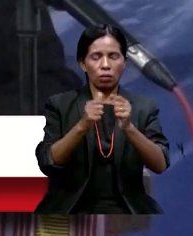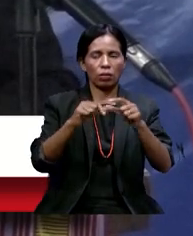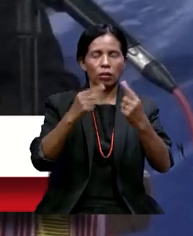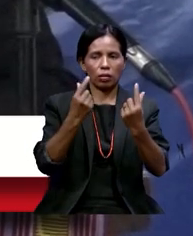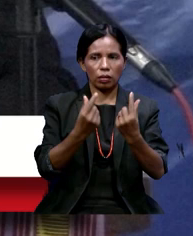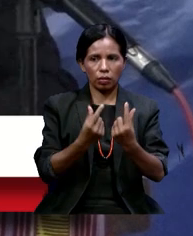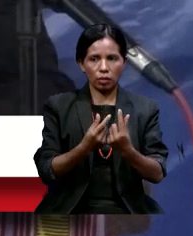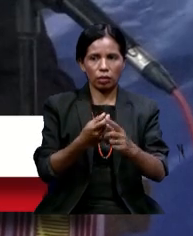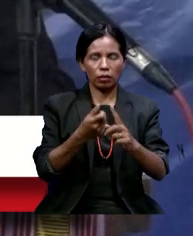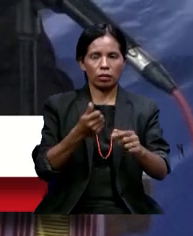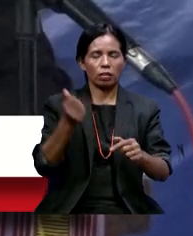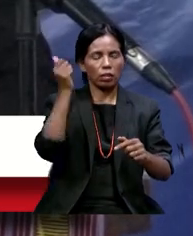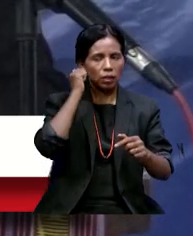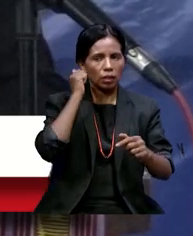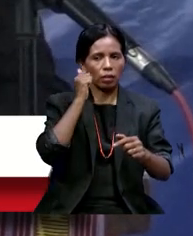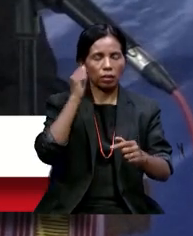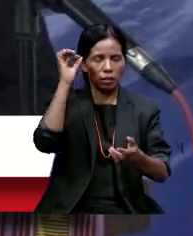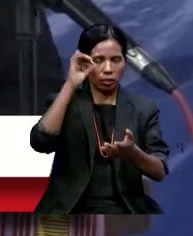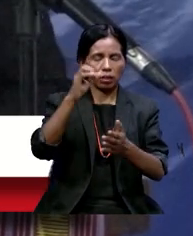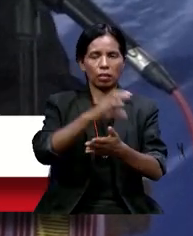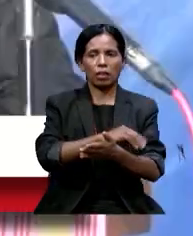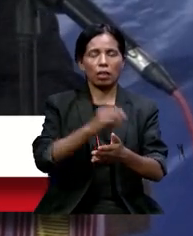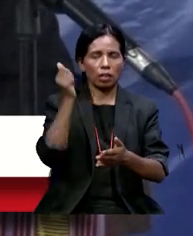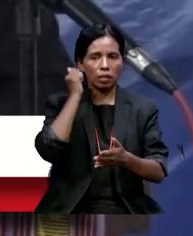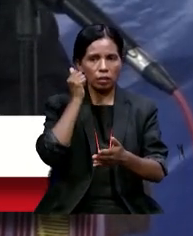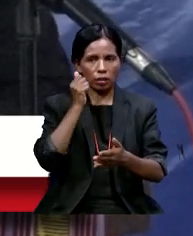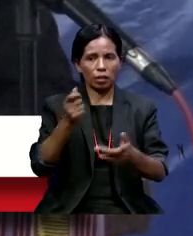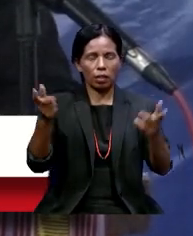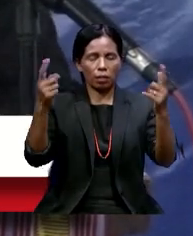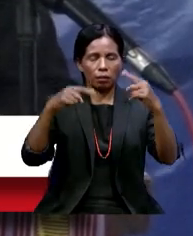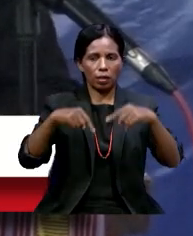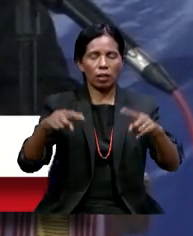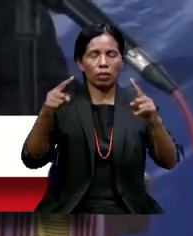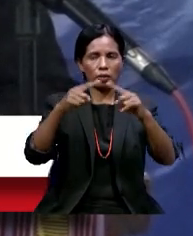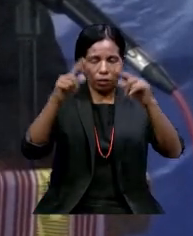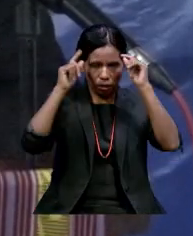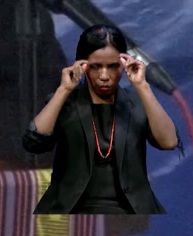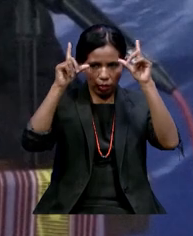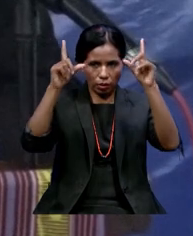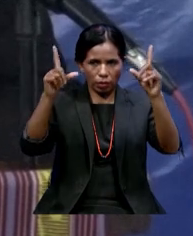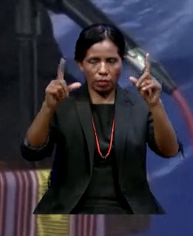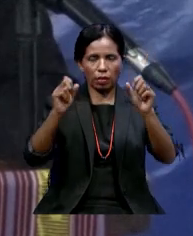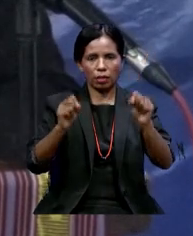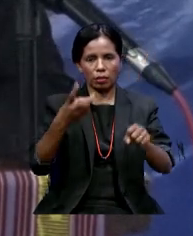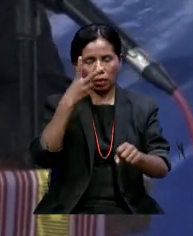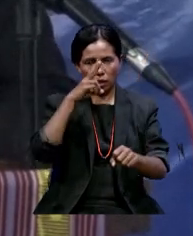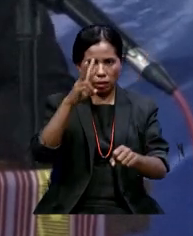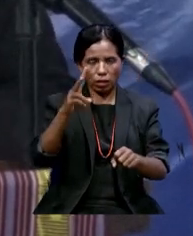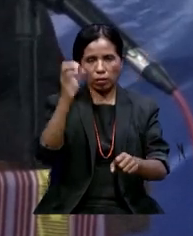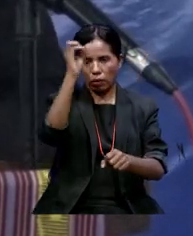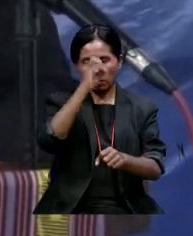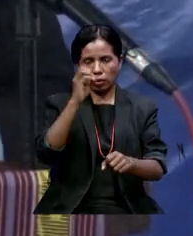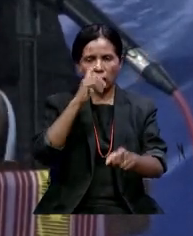o si ASEAN secretariado, secretariado ASEANian, mai to iha Timor-Leste ne, atu hare, atu observa,